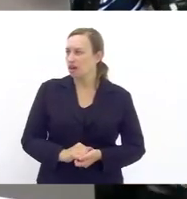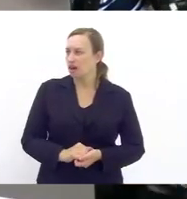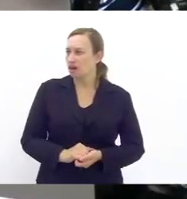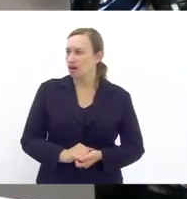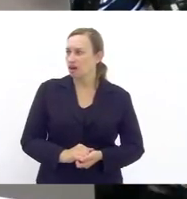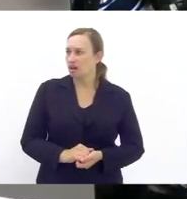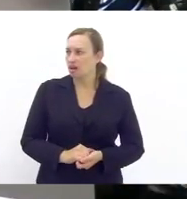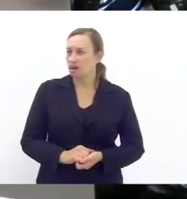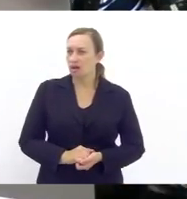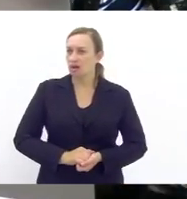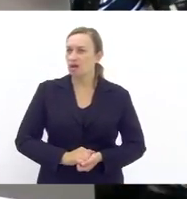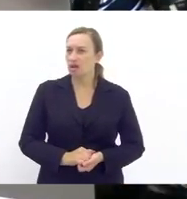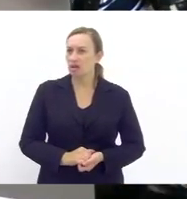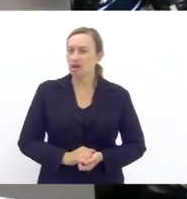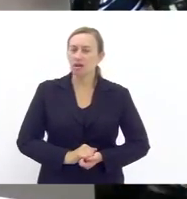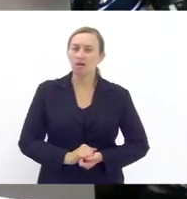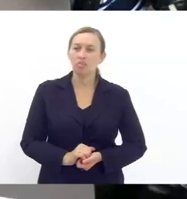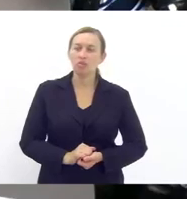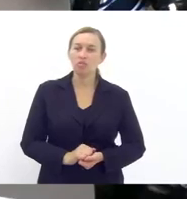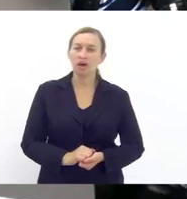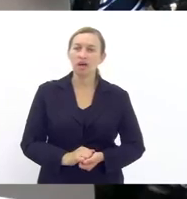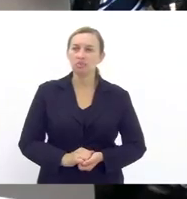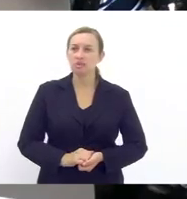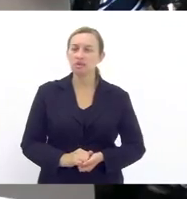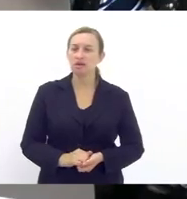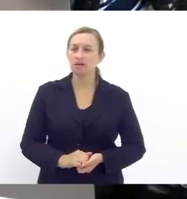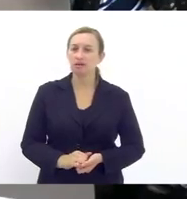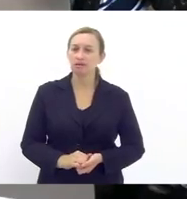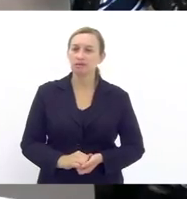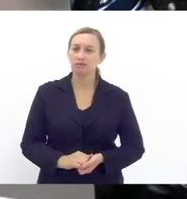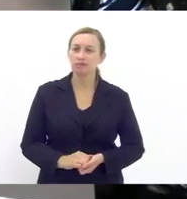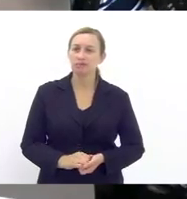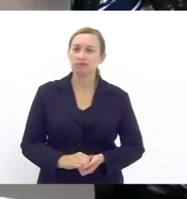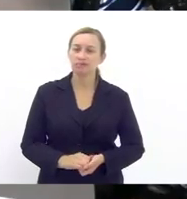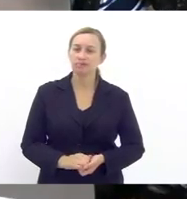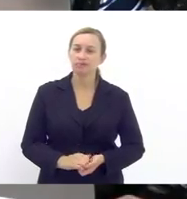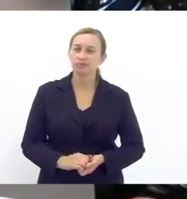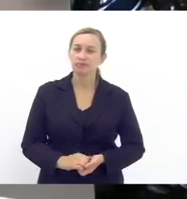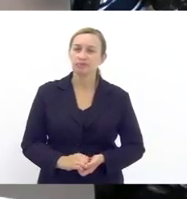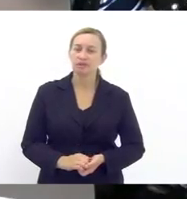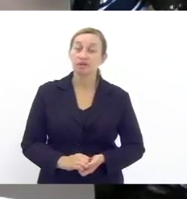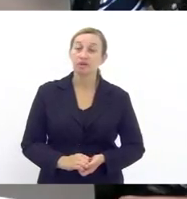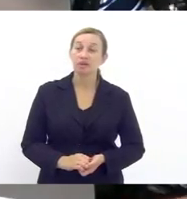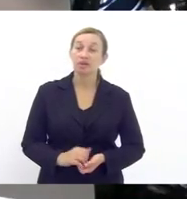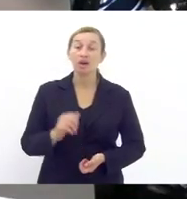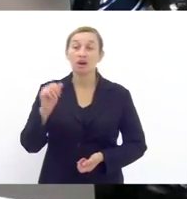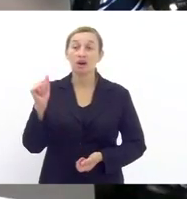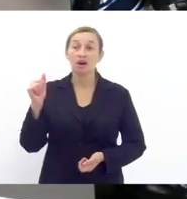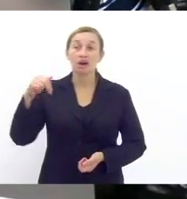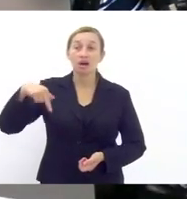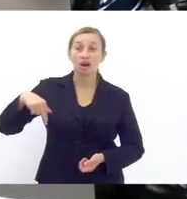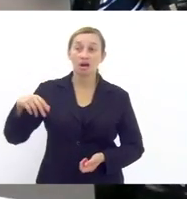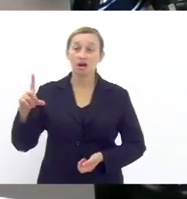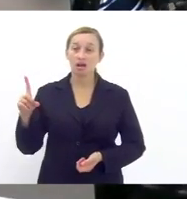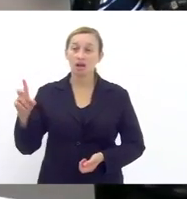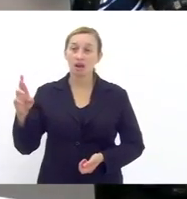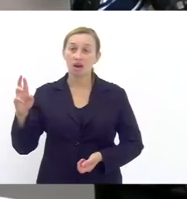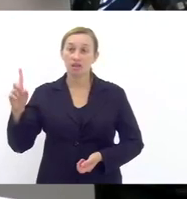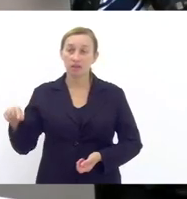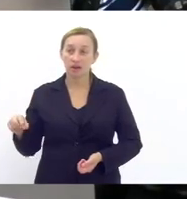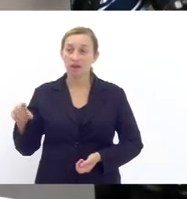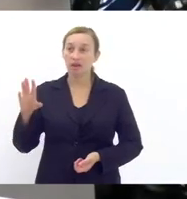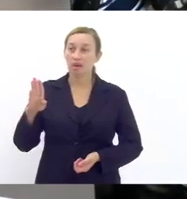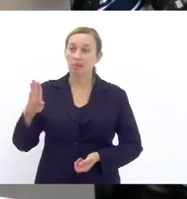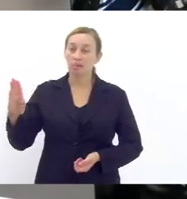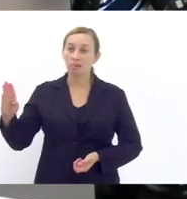desagradável agora é a Monique quer além de organizador é cronometradora André você é um grande companheiro eu